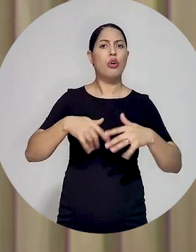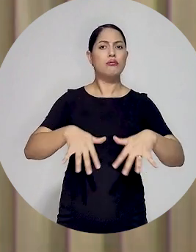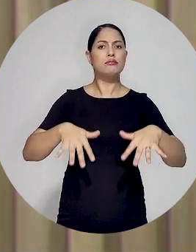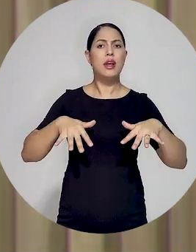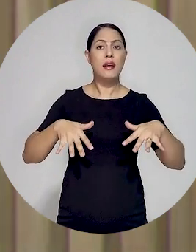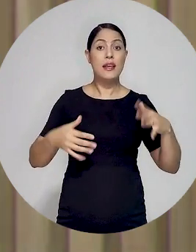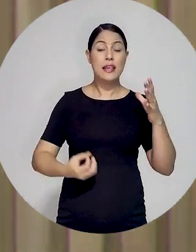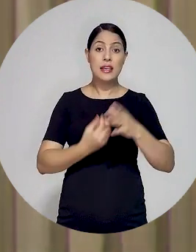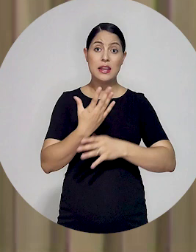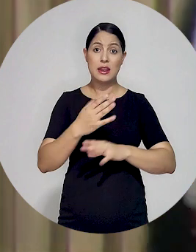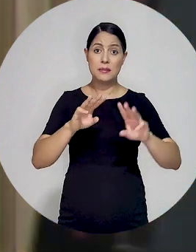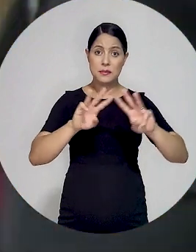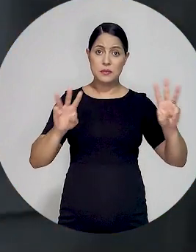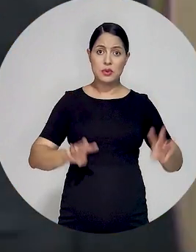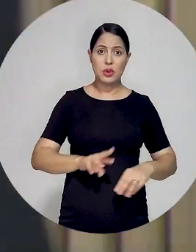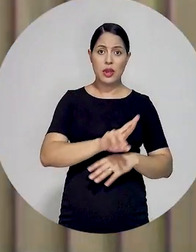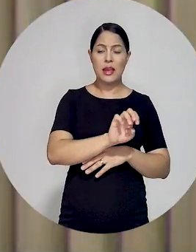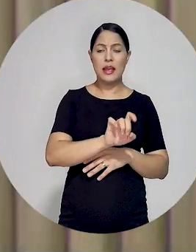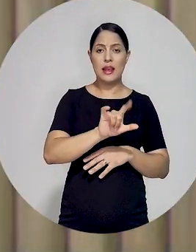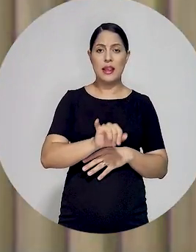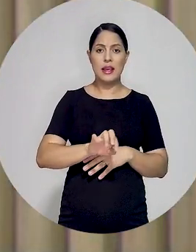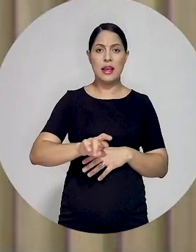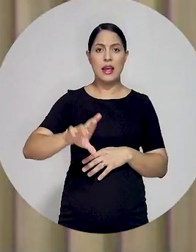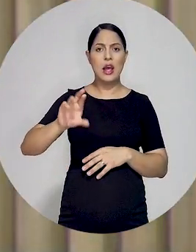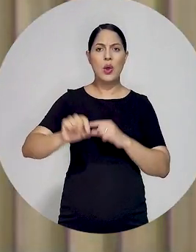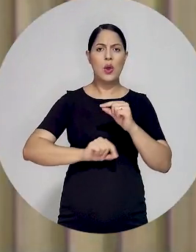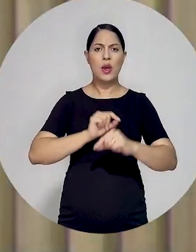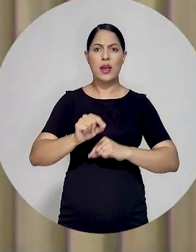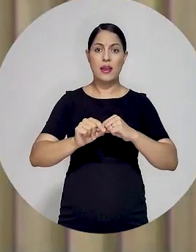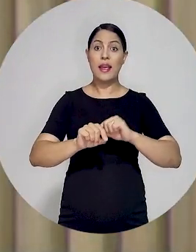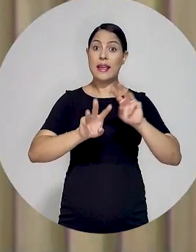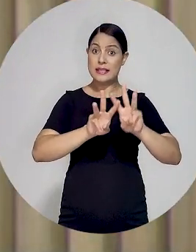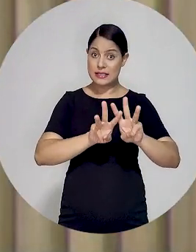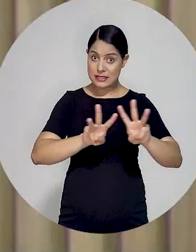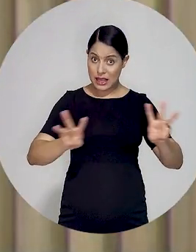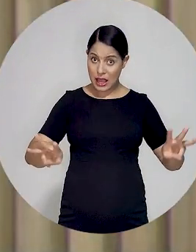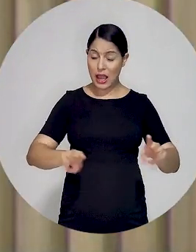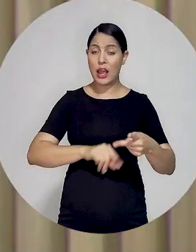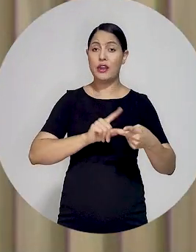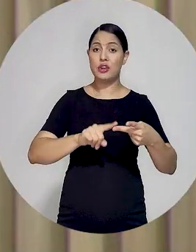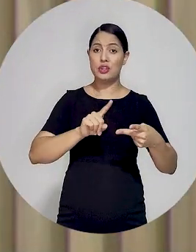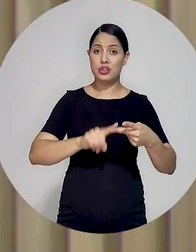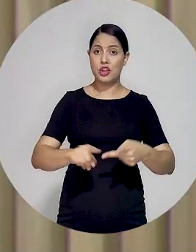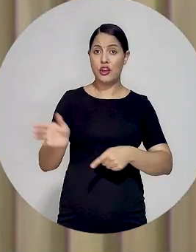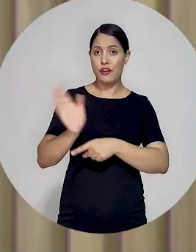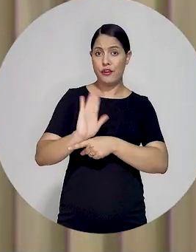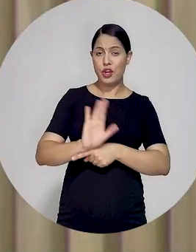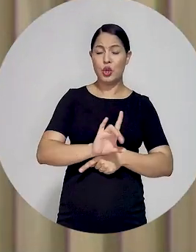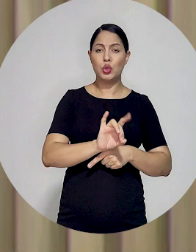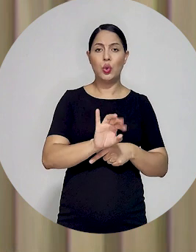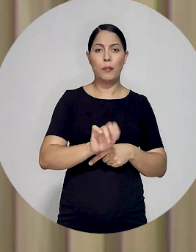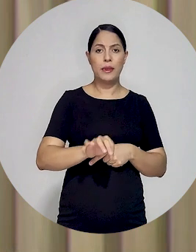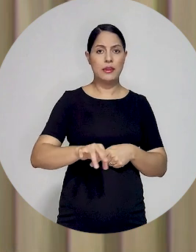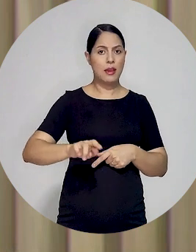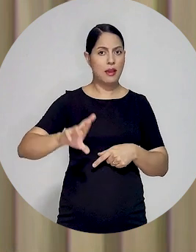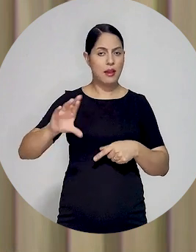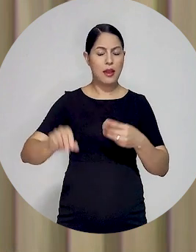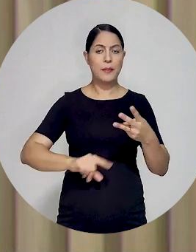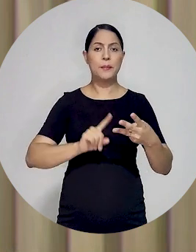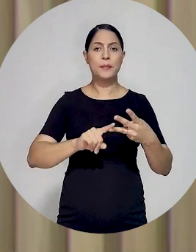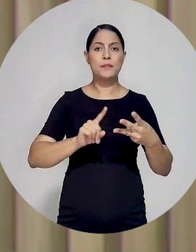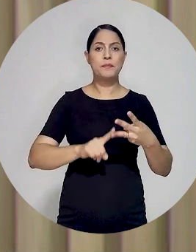ampliamos. Criamos o Relicário como um conjunto de ações, que inclui o site, documentário e uma obra na